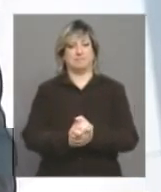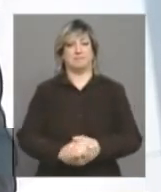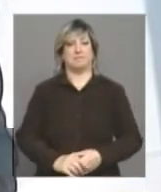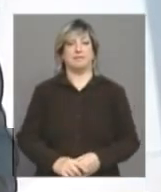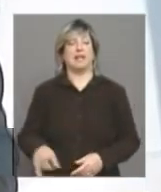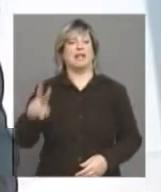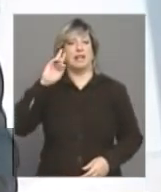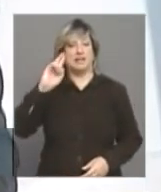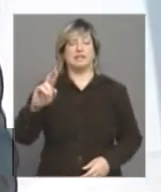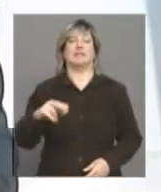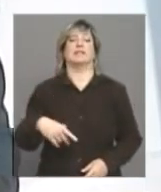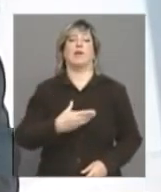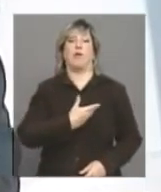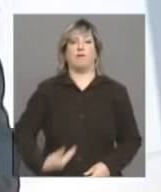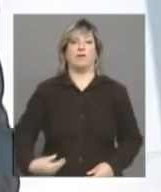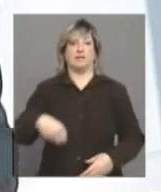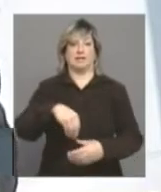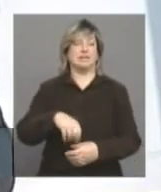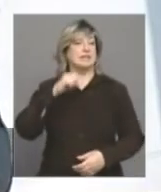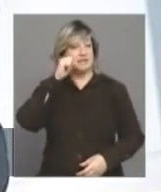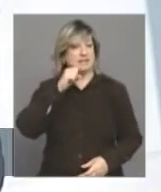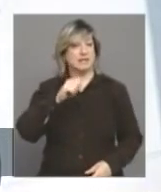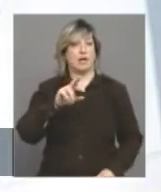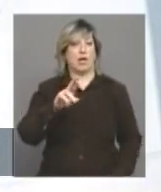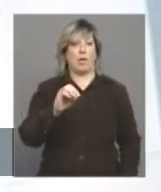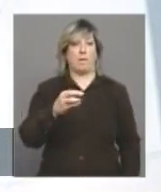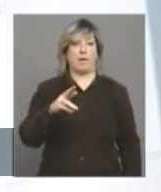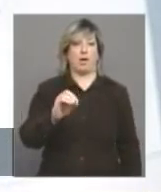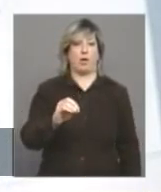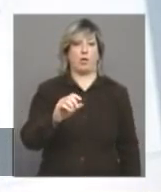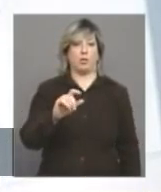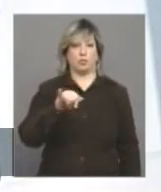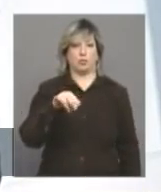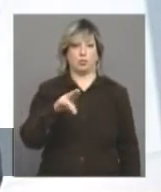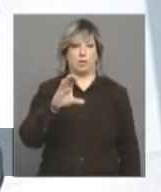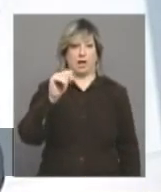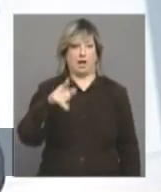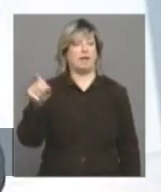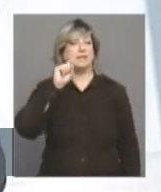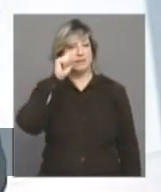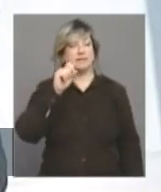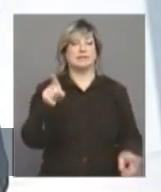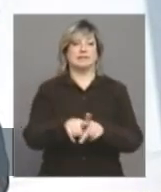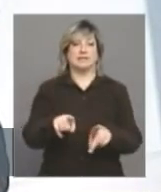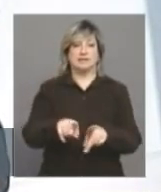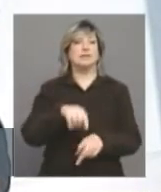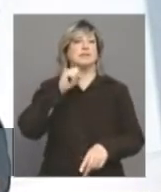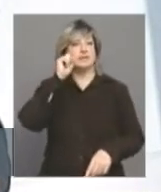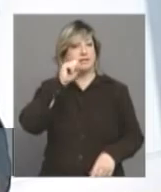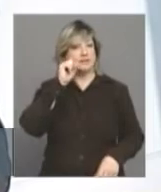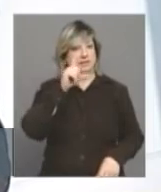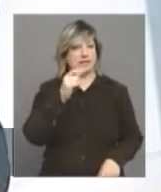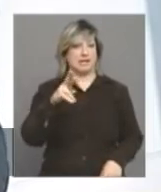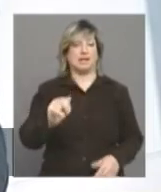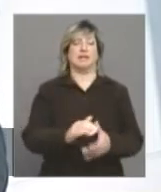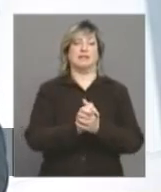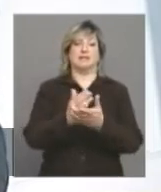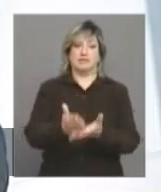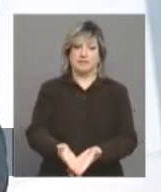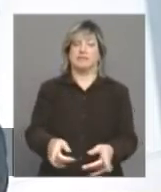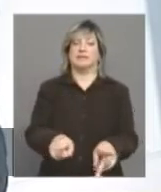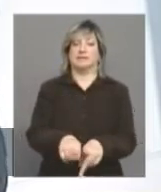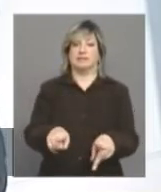Líder do governo no Senado, senador Romero Jucá. E o senador Benedito de Lira, que é vice-líder do